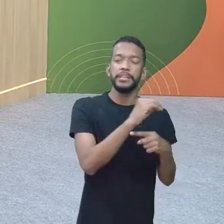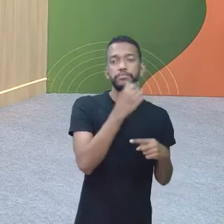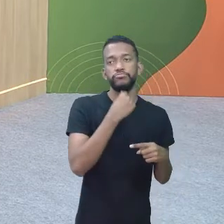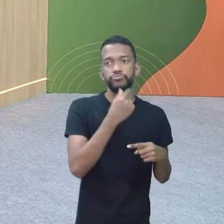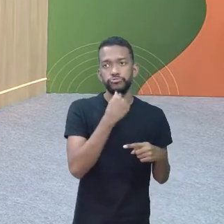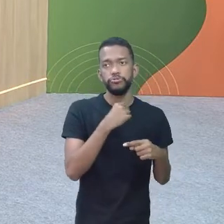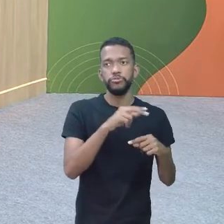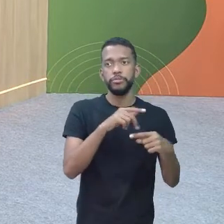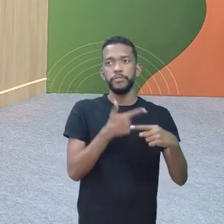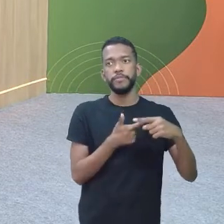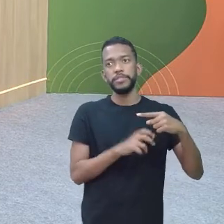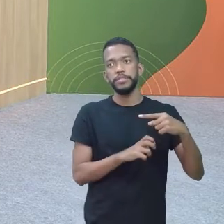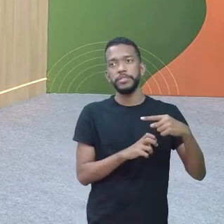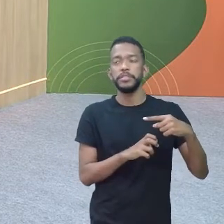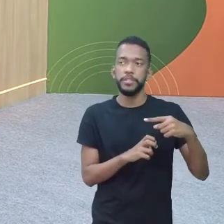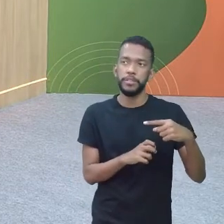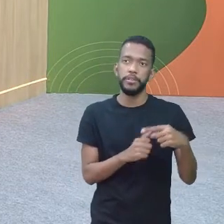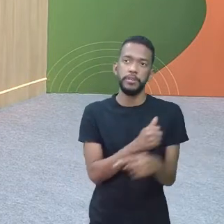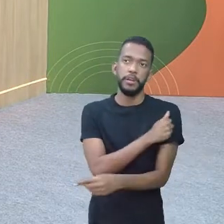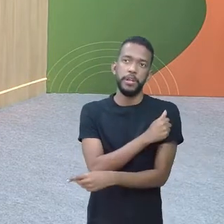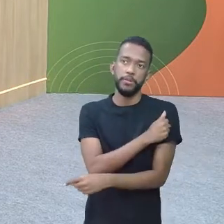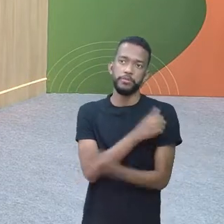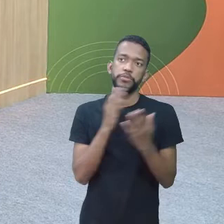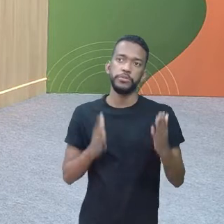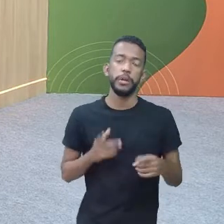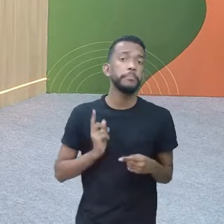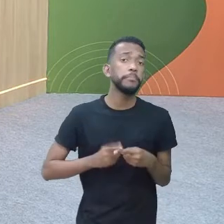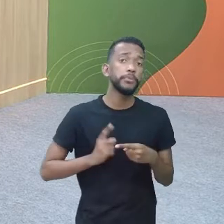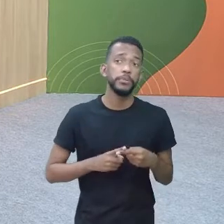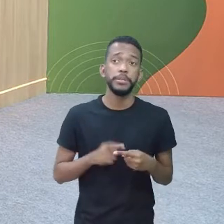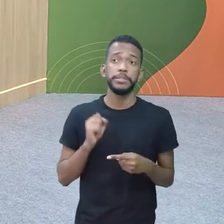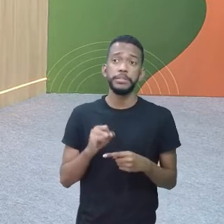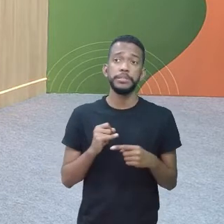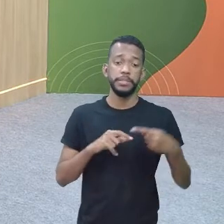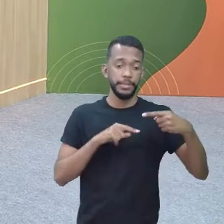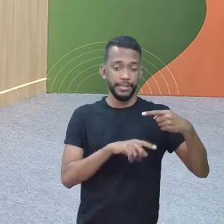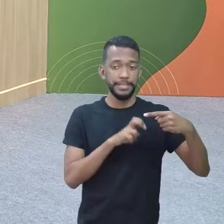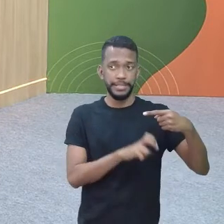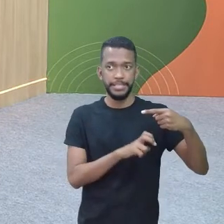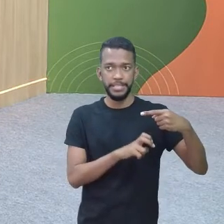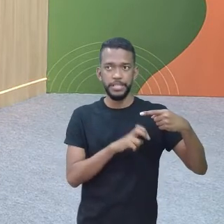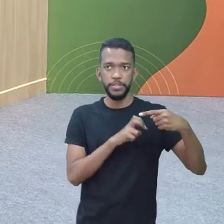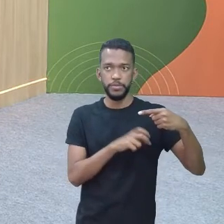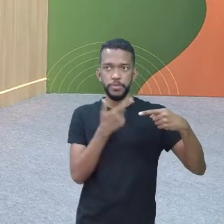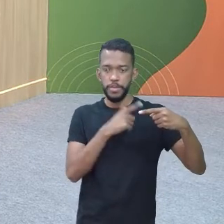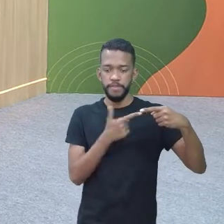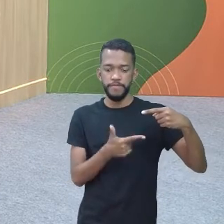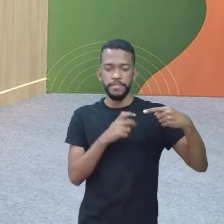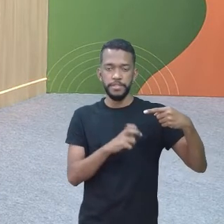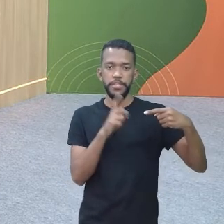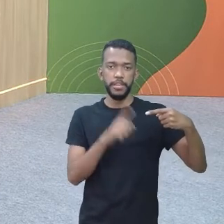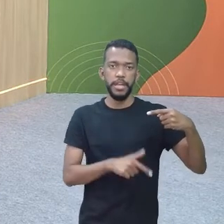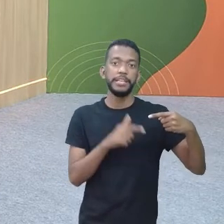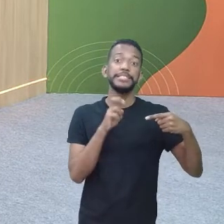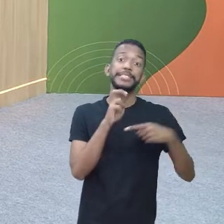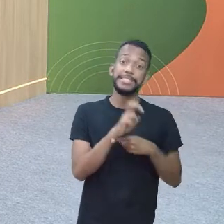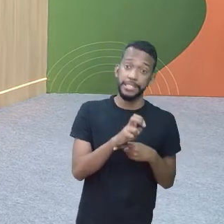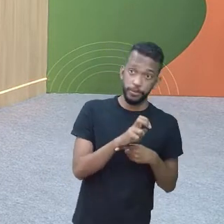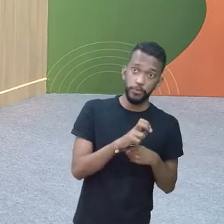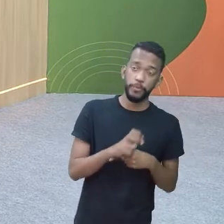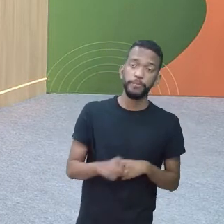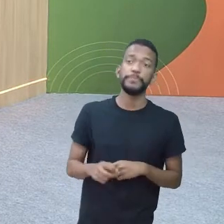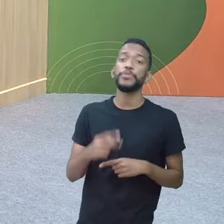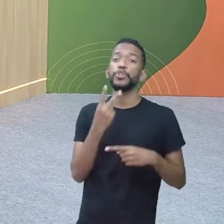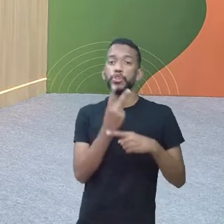meninos para 25 estudantes, não é? Porque se a multiplicação aqui do 5 para virar o 25 foi vezes 5,